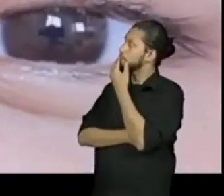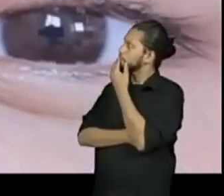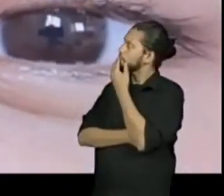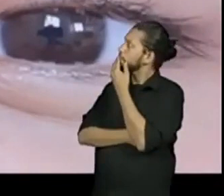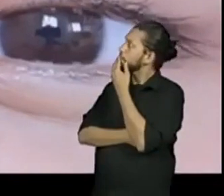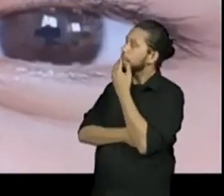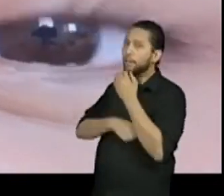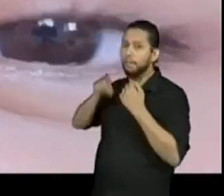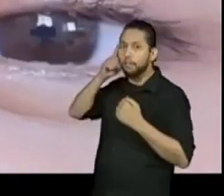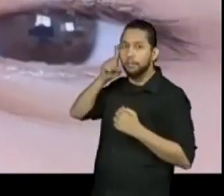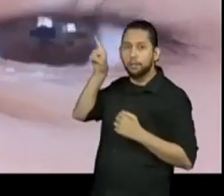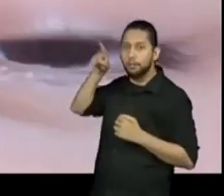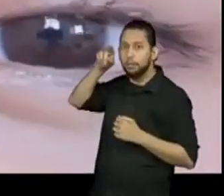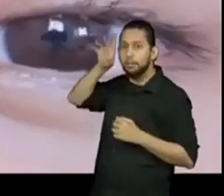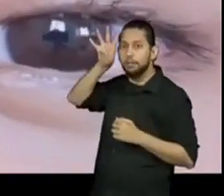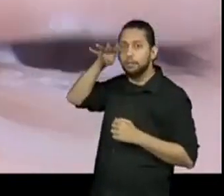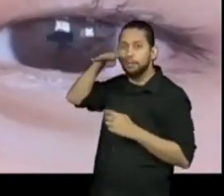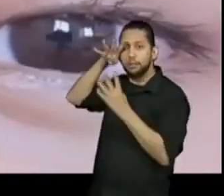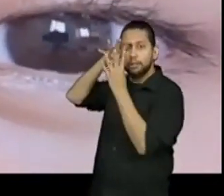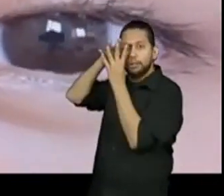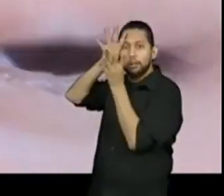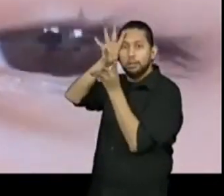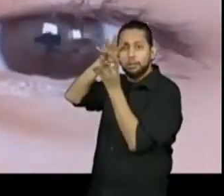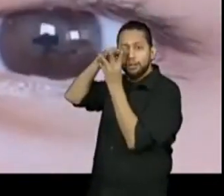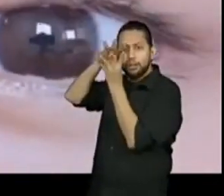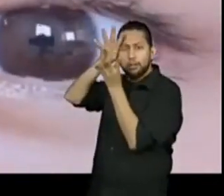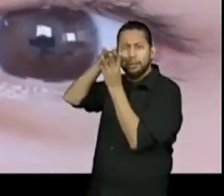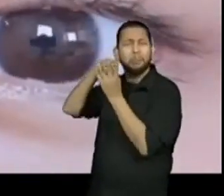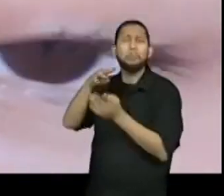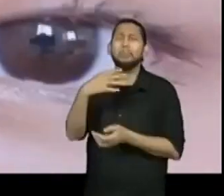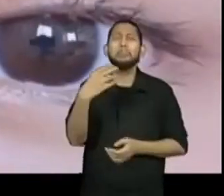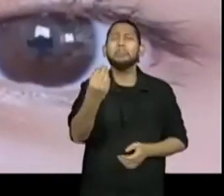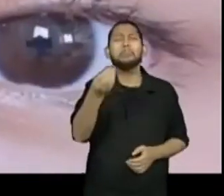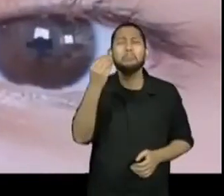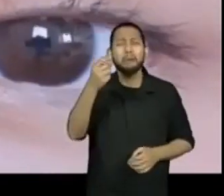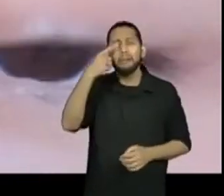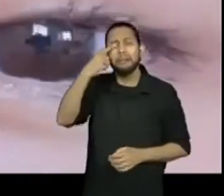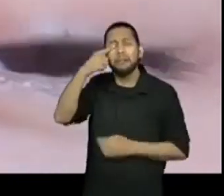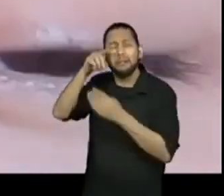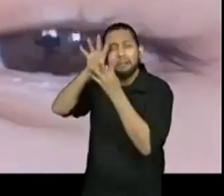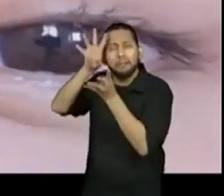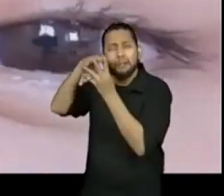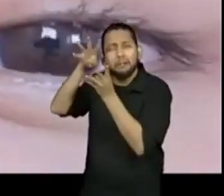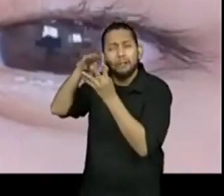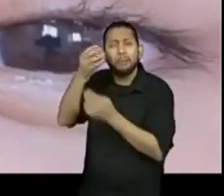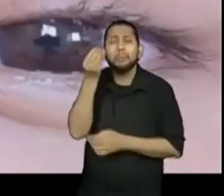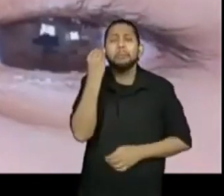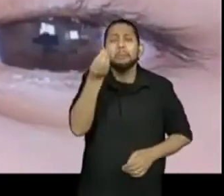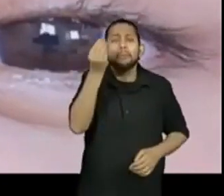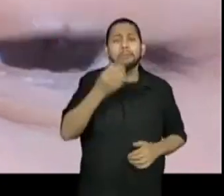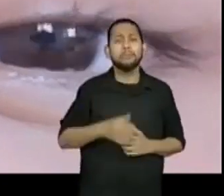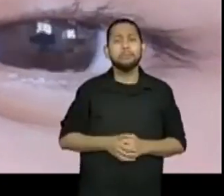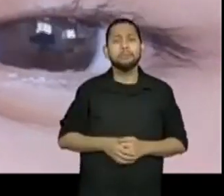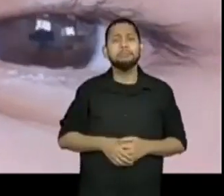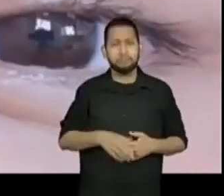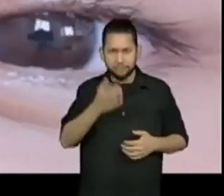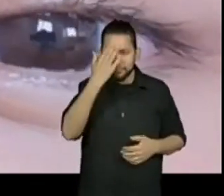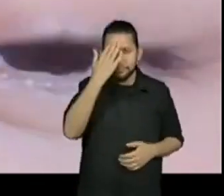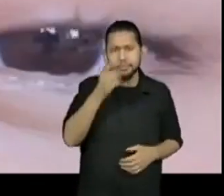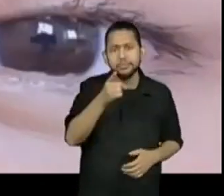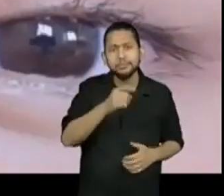os cílios desempenham um papel no nosso corpo em relação aos nossos olhos. E que papel é